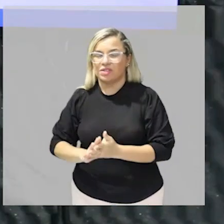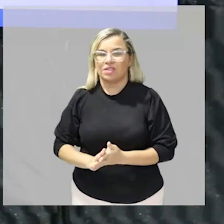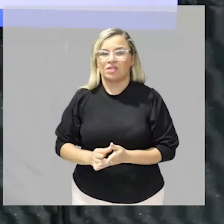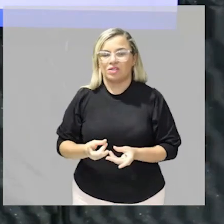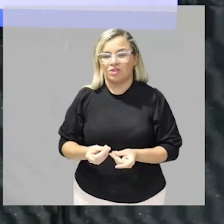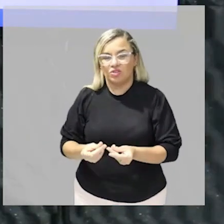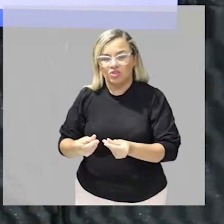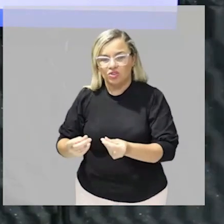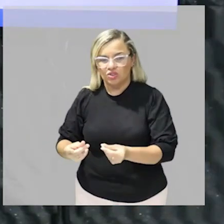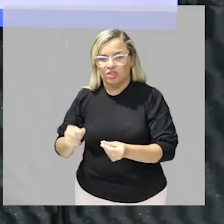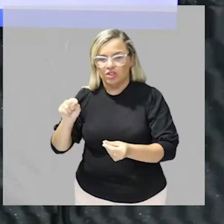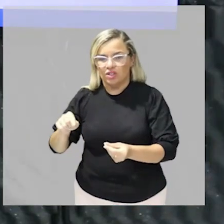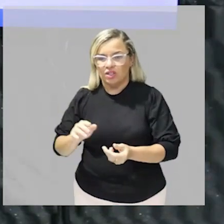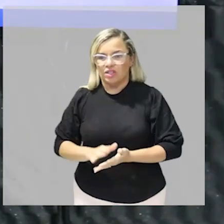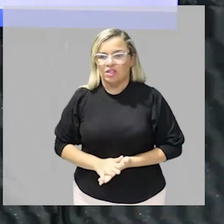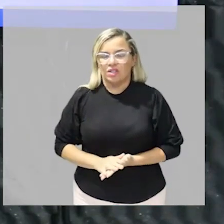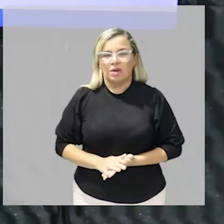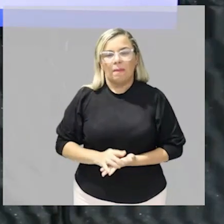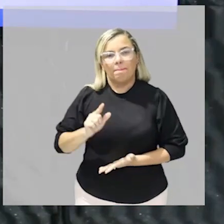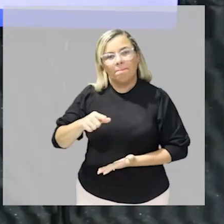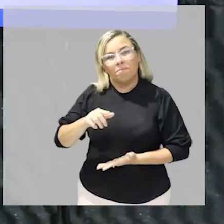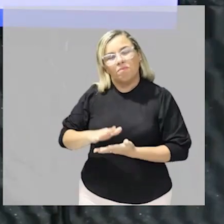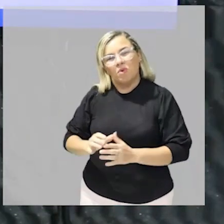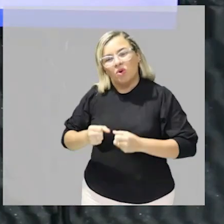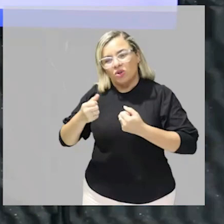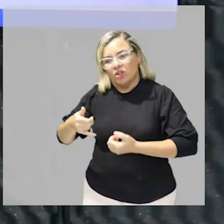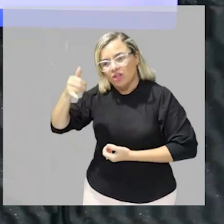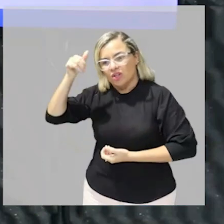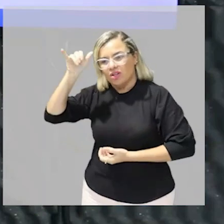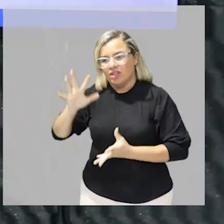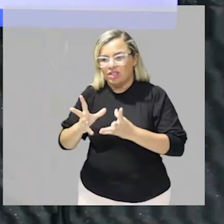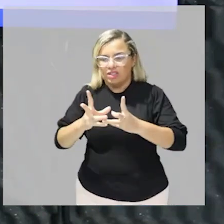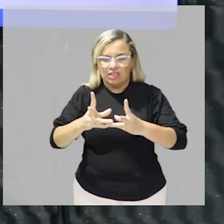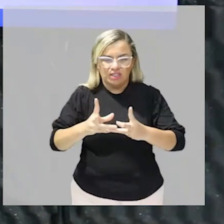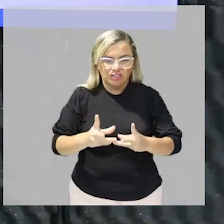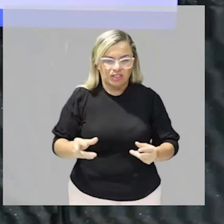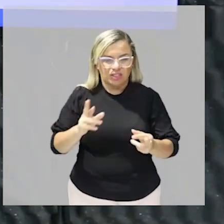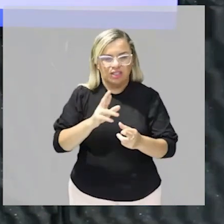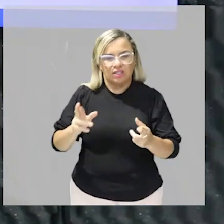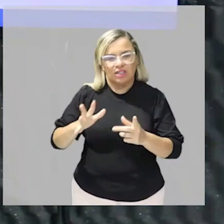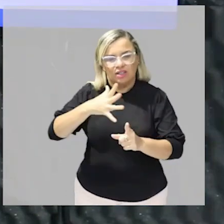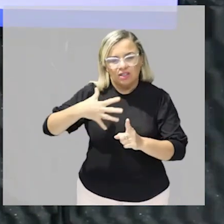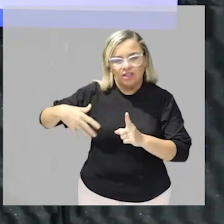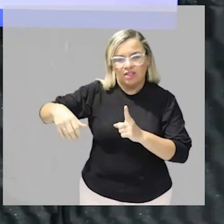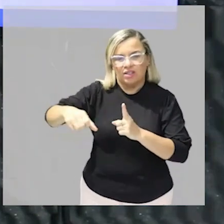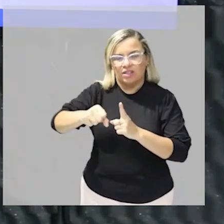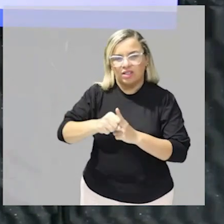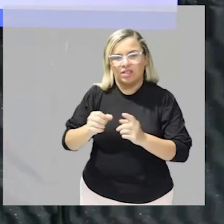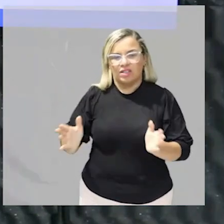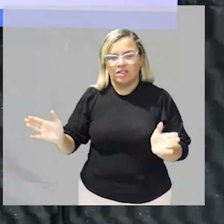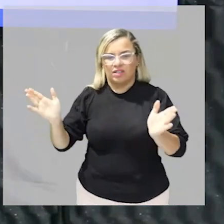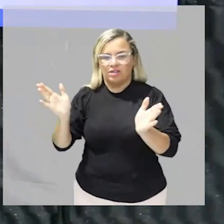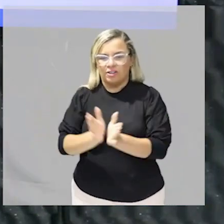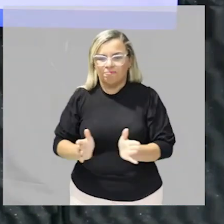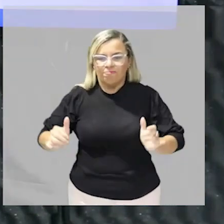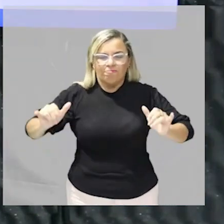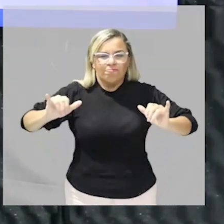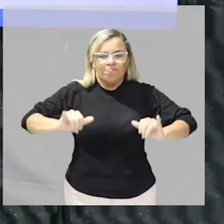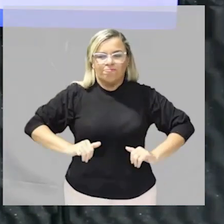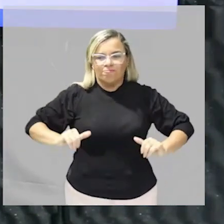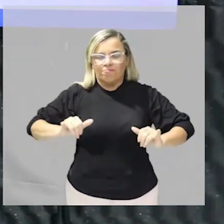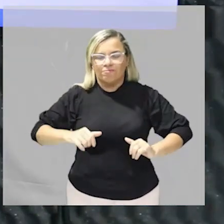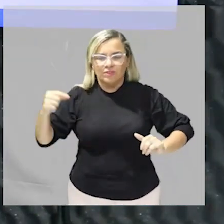de evitar o esgarçamento das relações sociais destes grupos que sofrem com a